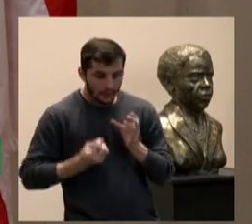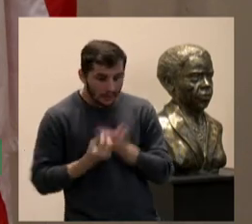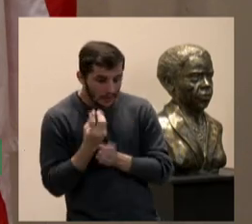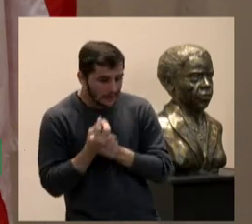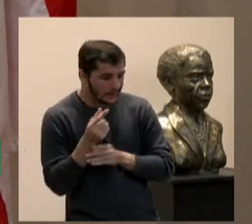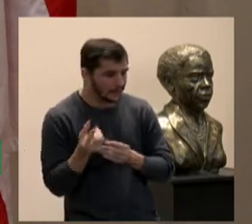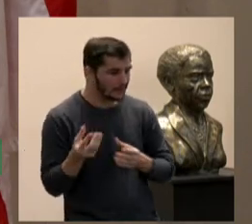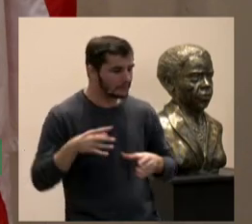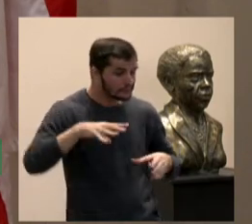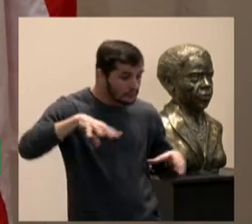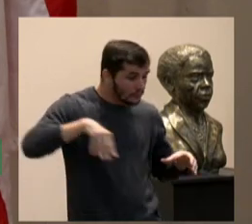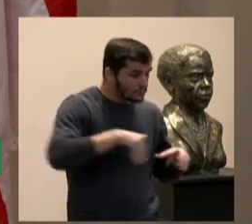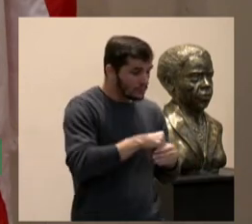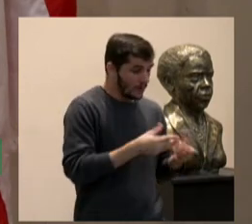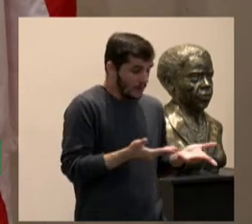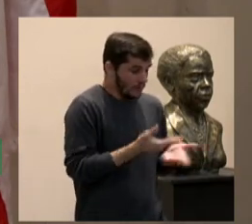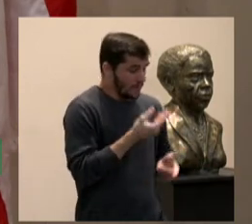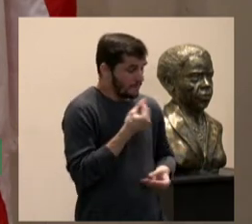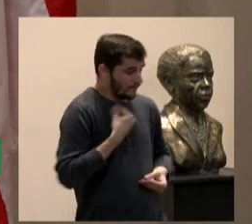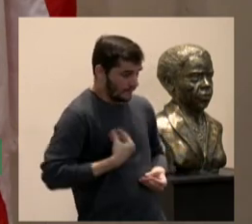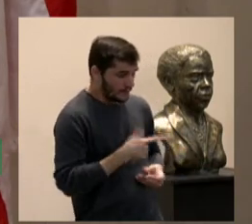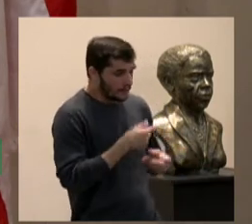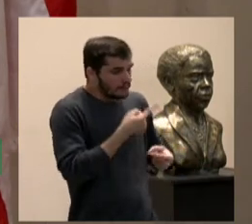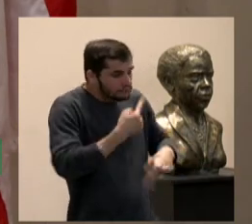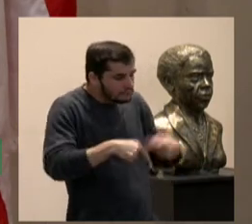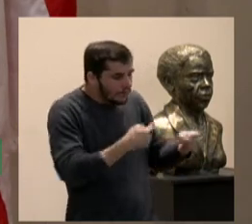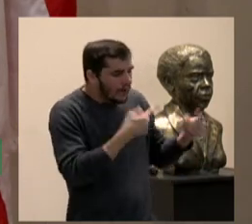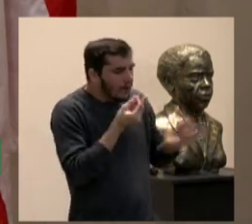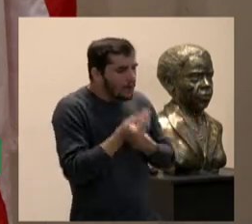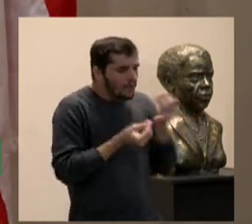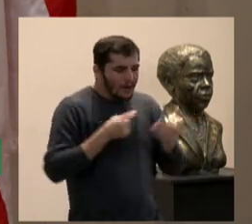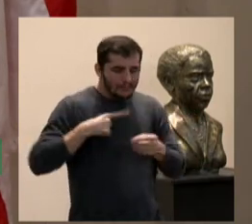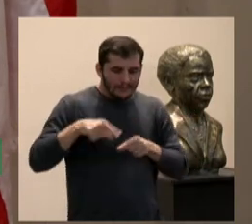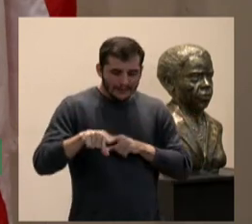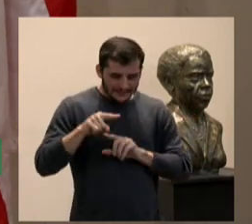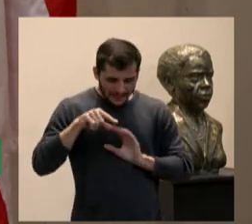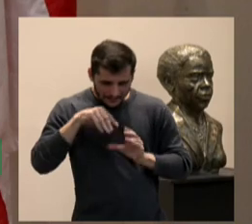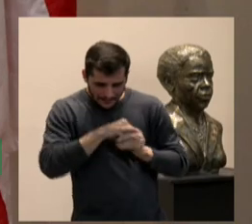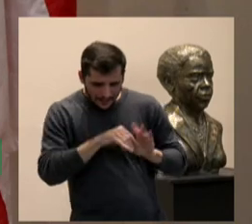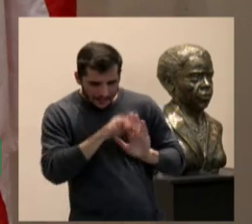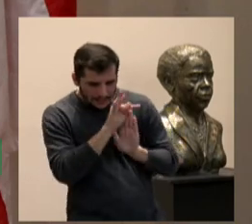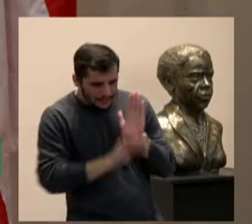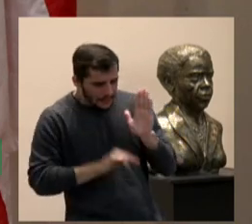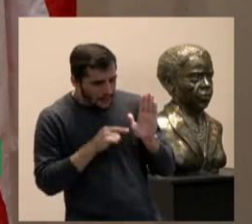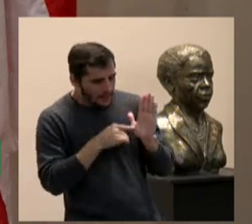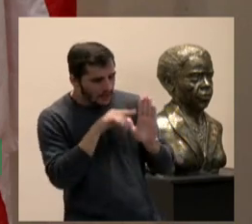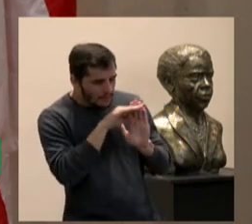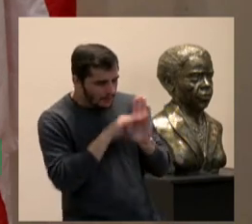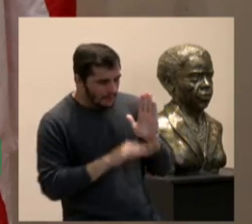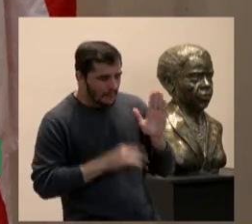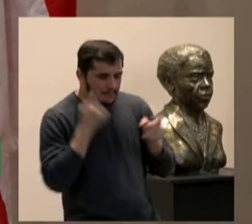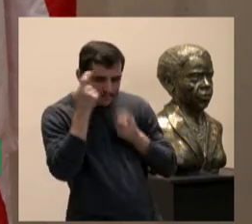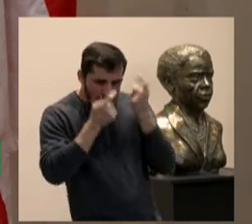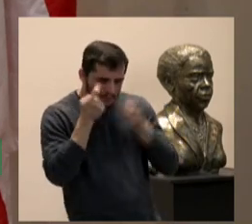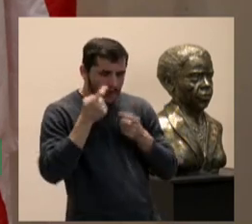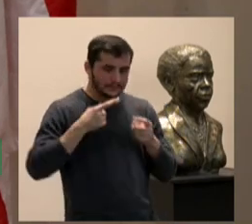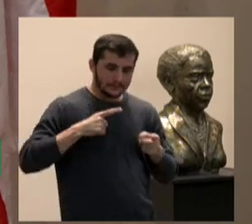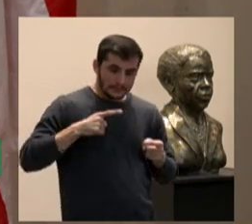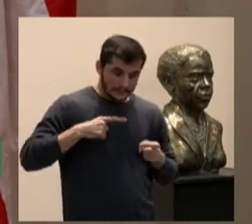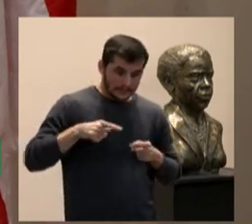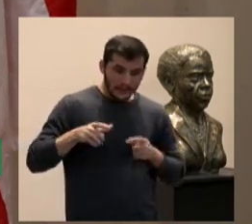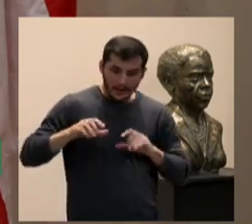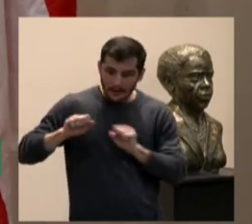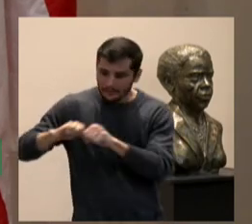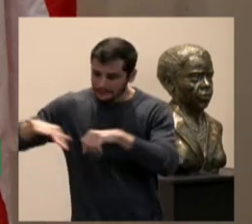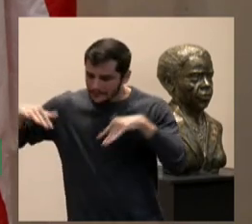textos, a gente tem ali exposto, explícito, um conjunto de preocupações discutido nas plenárias